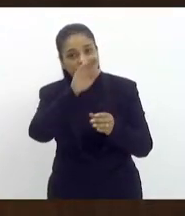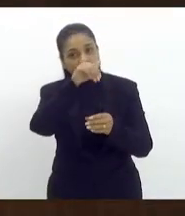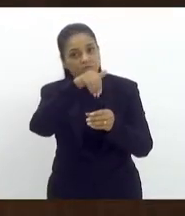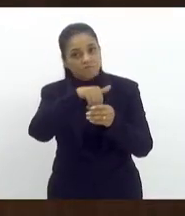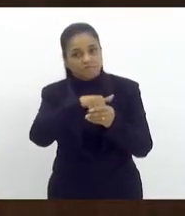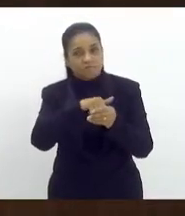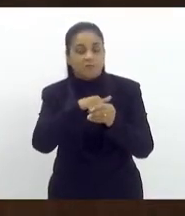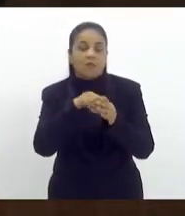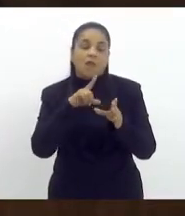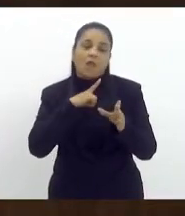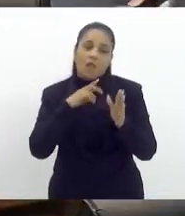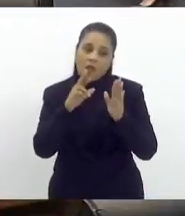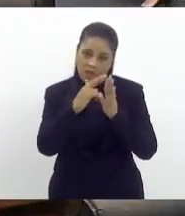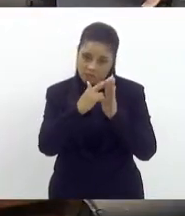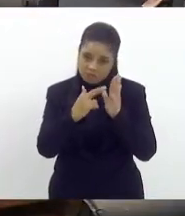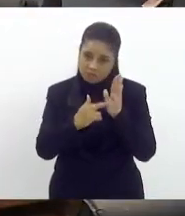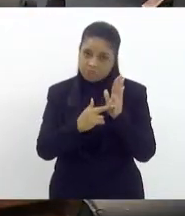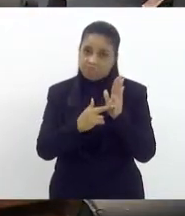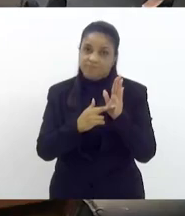presidente